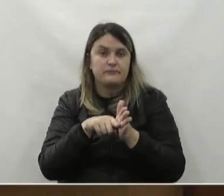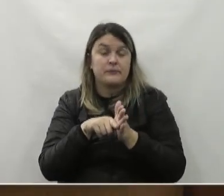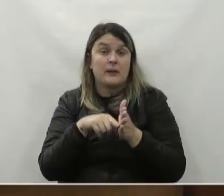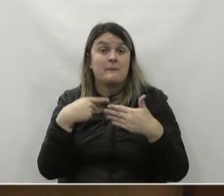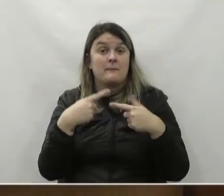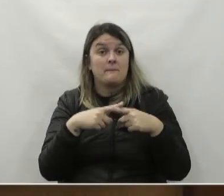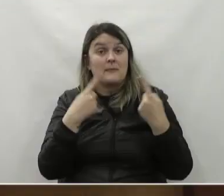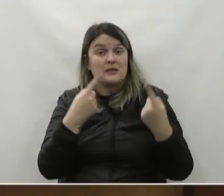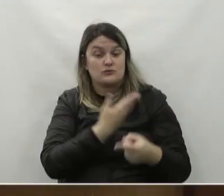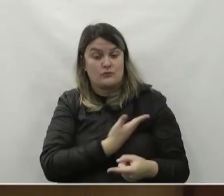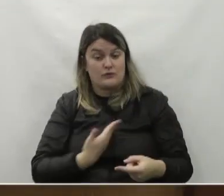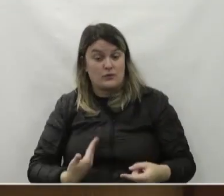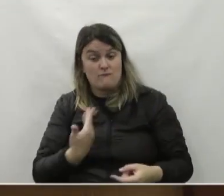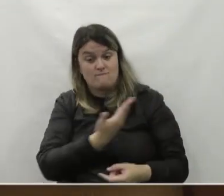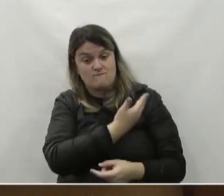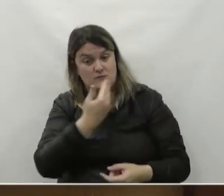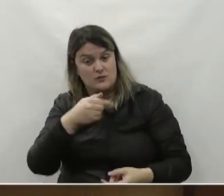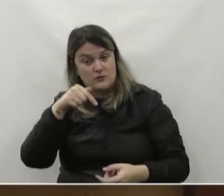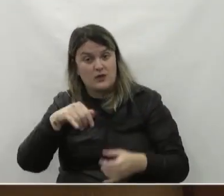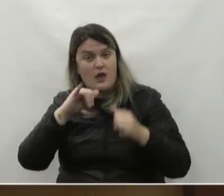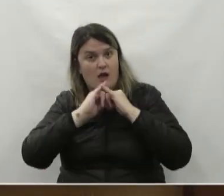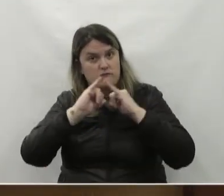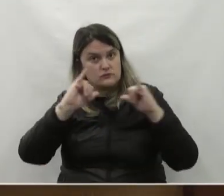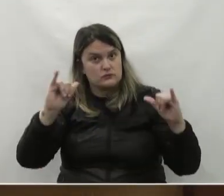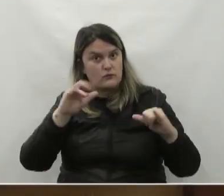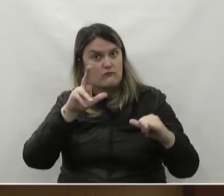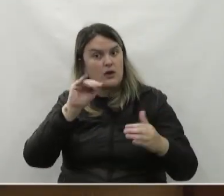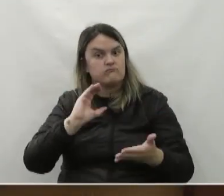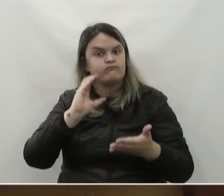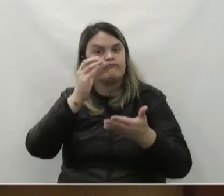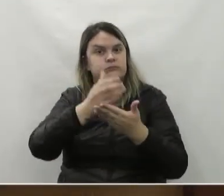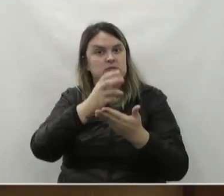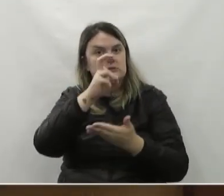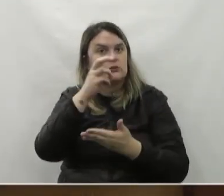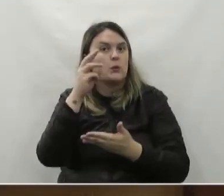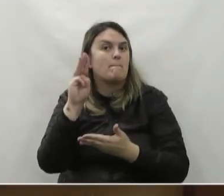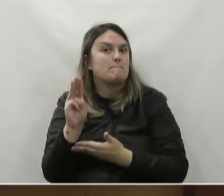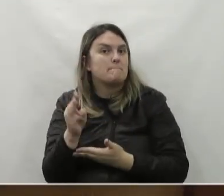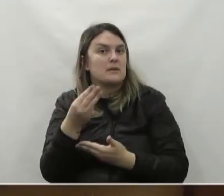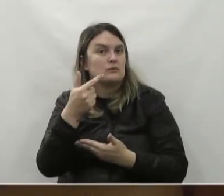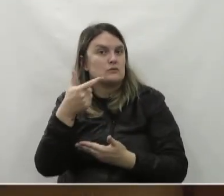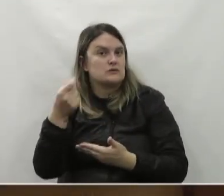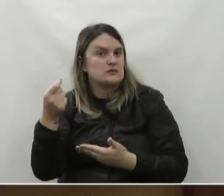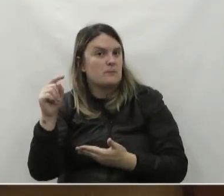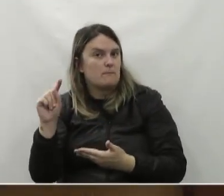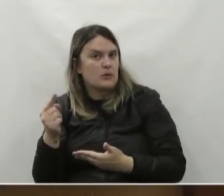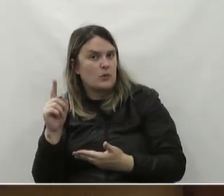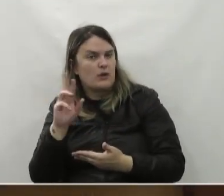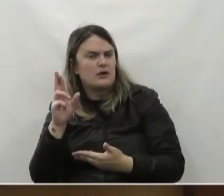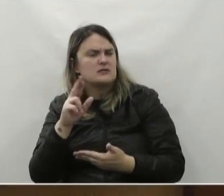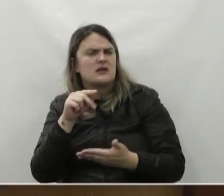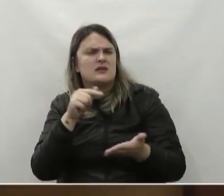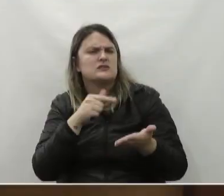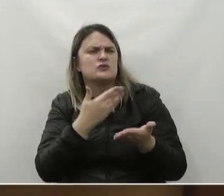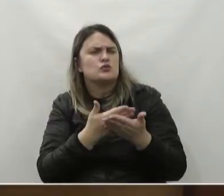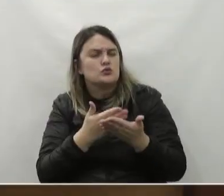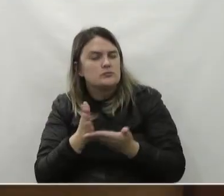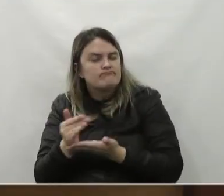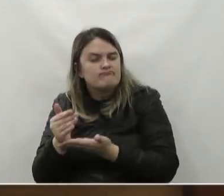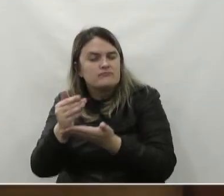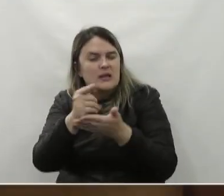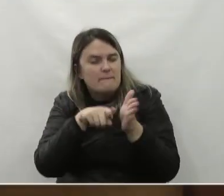aqui, né? Fez o anúncio, né? Que seria liberado o recurso para o estudo, né? O estudo visa o quê? Fazer toda a